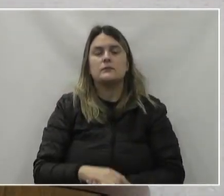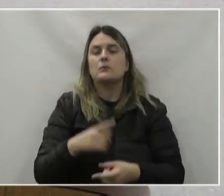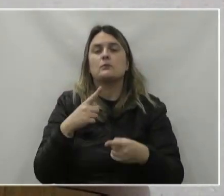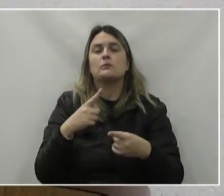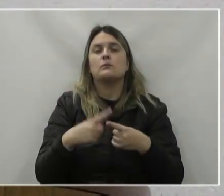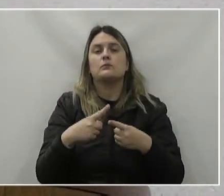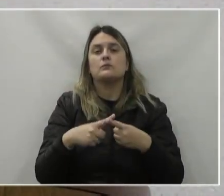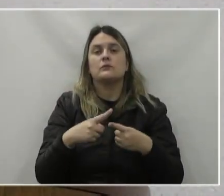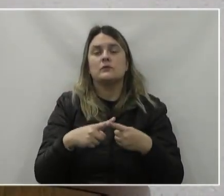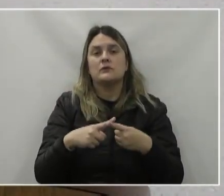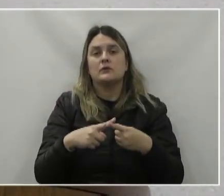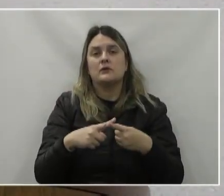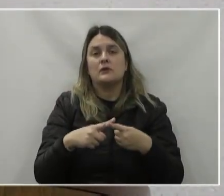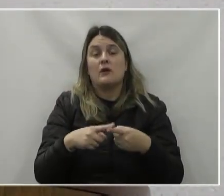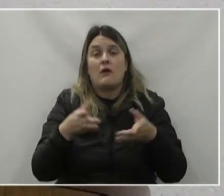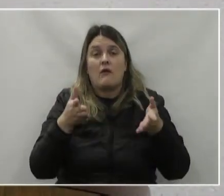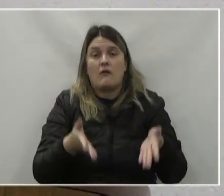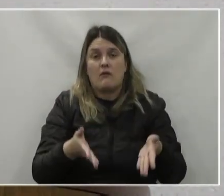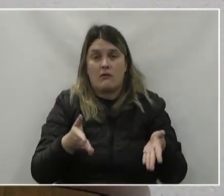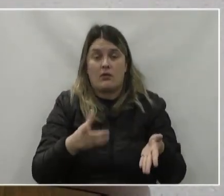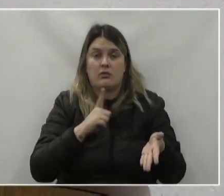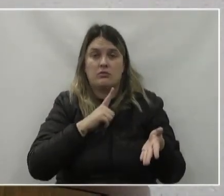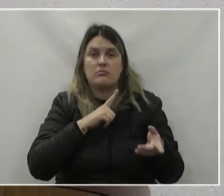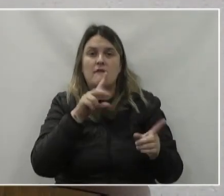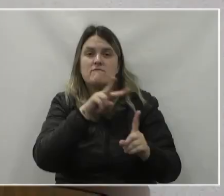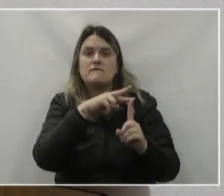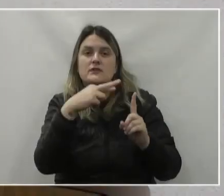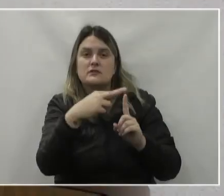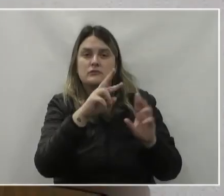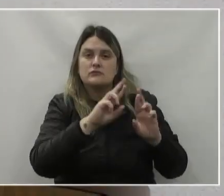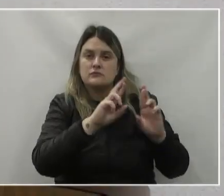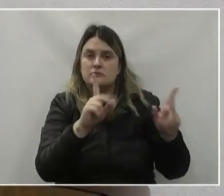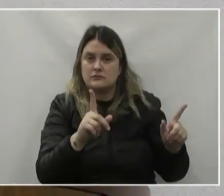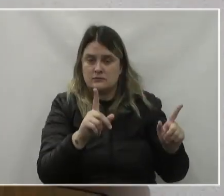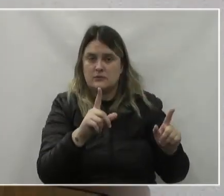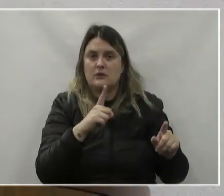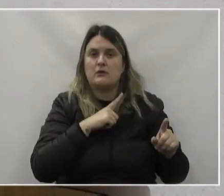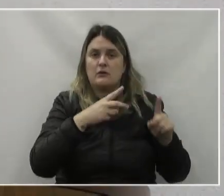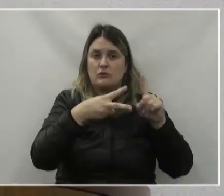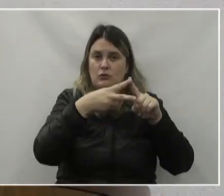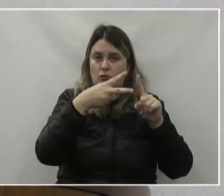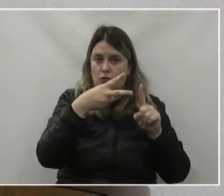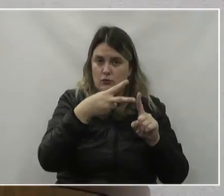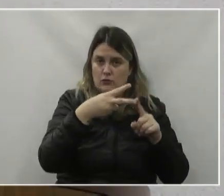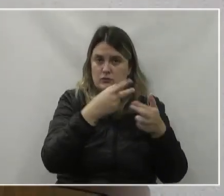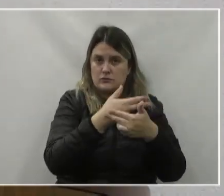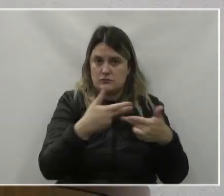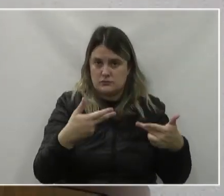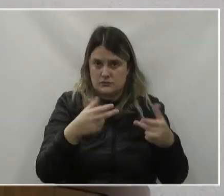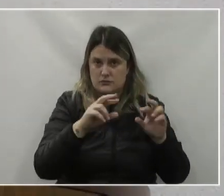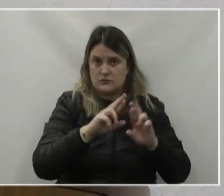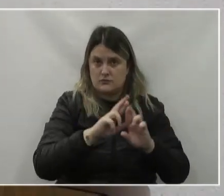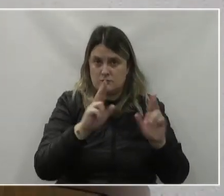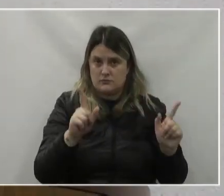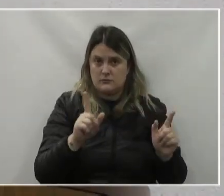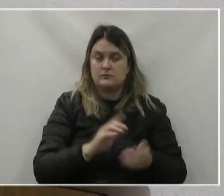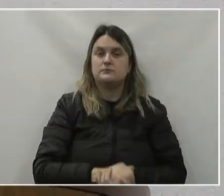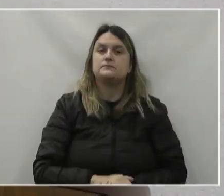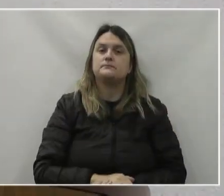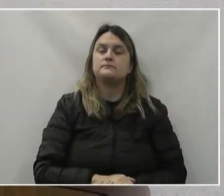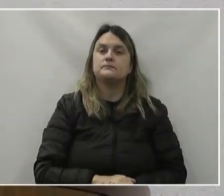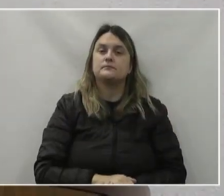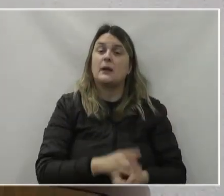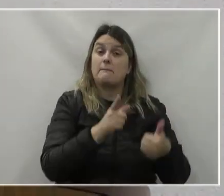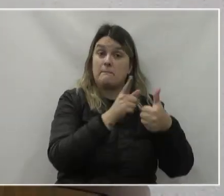que agora a gente tem uma outra visão em relação a isso. São dois momentos distintos. Então,